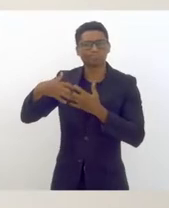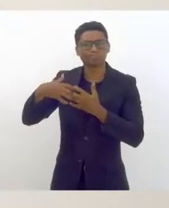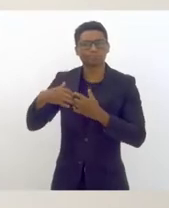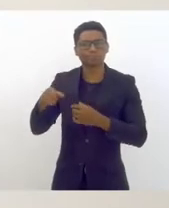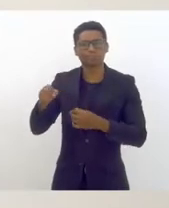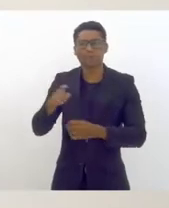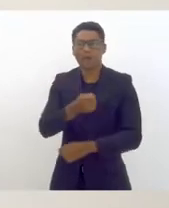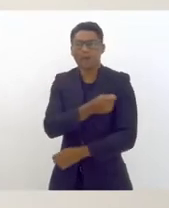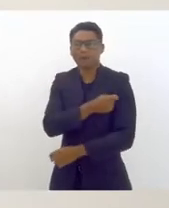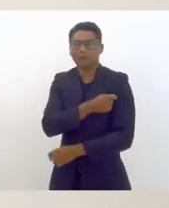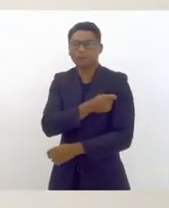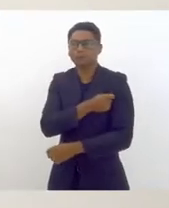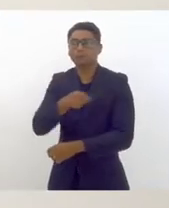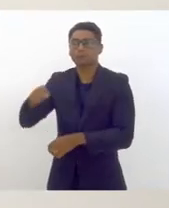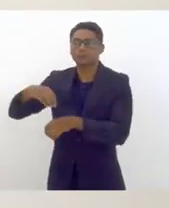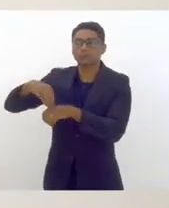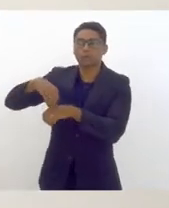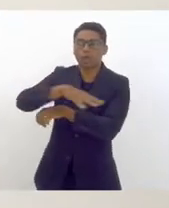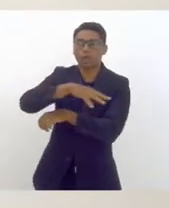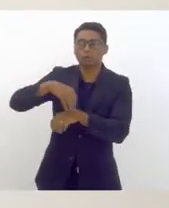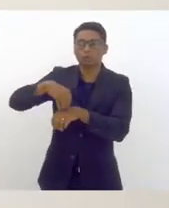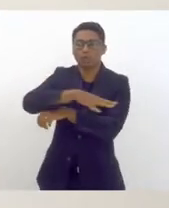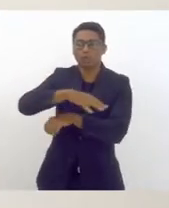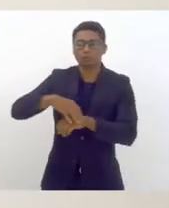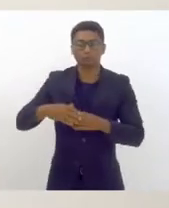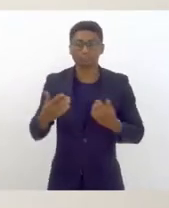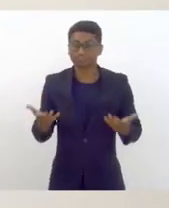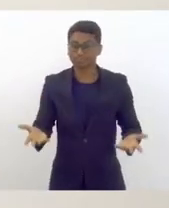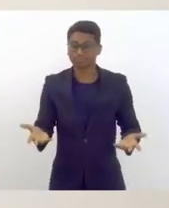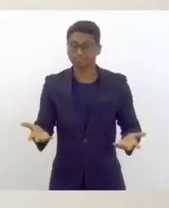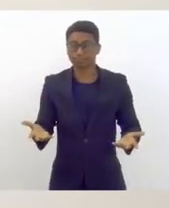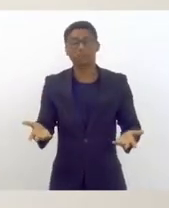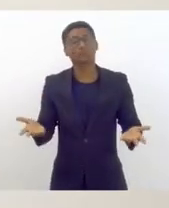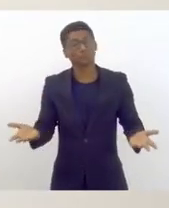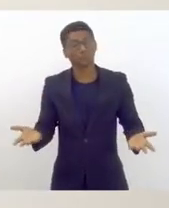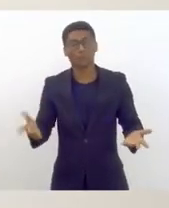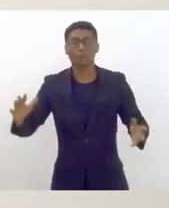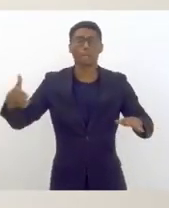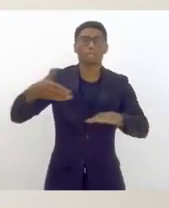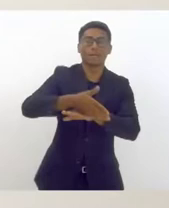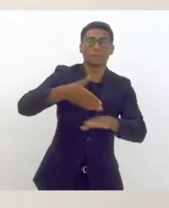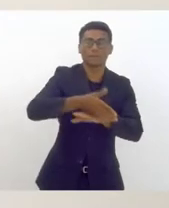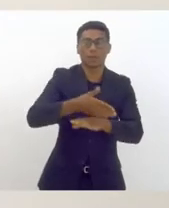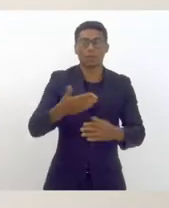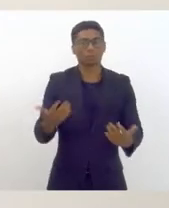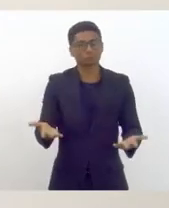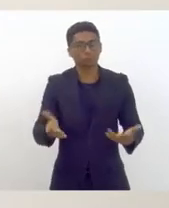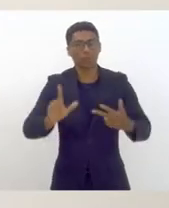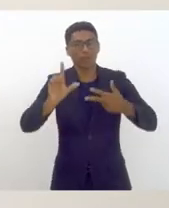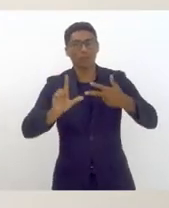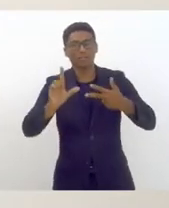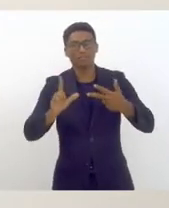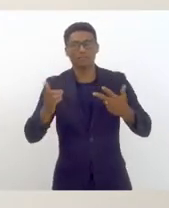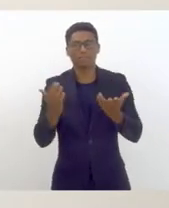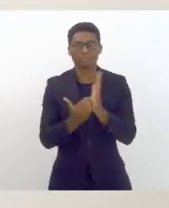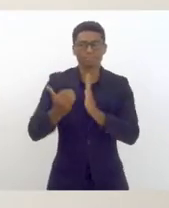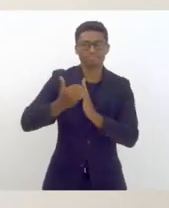por uma aluna, de um processo de participação legislativa. O deputado